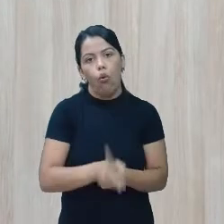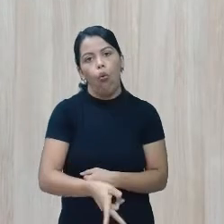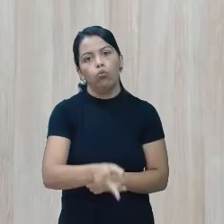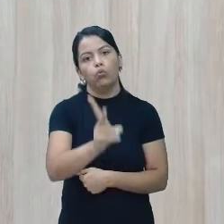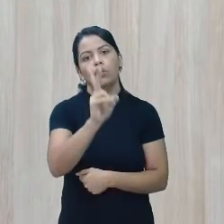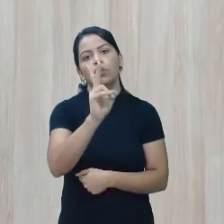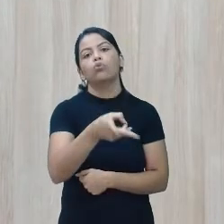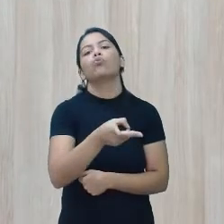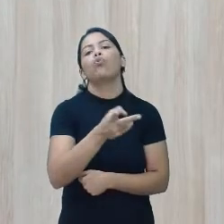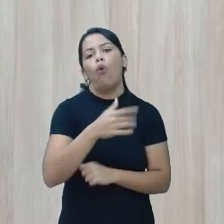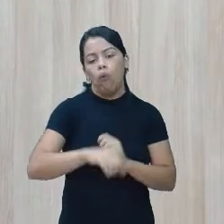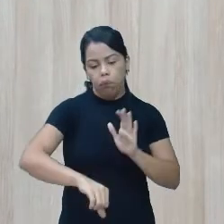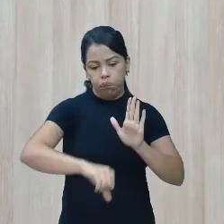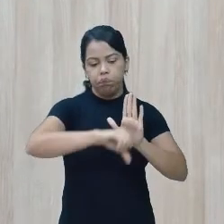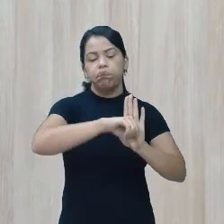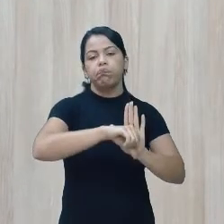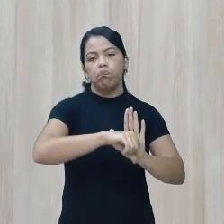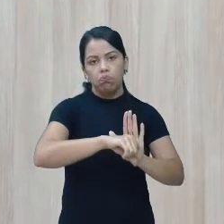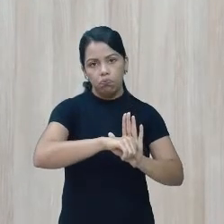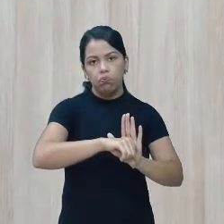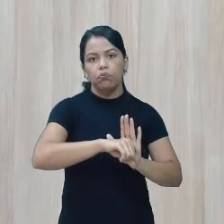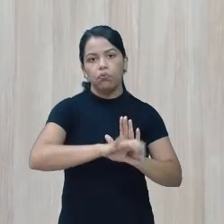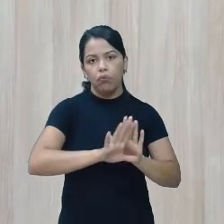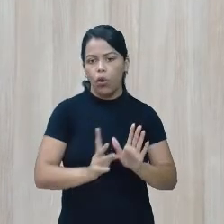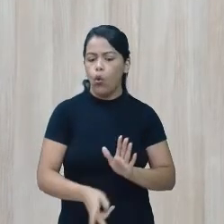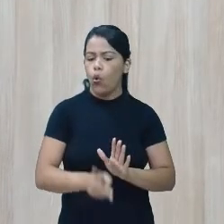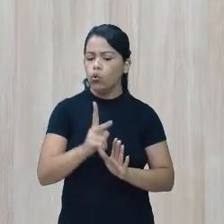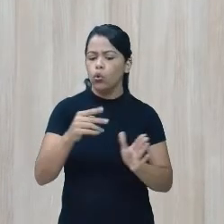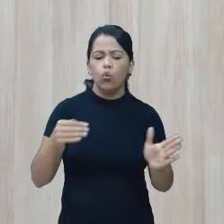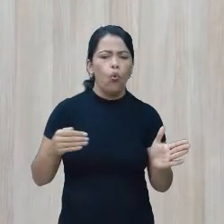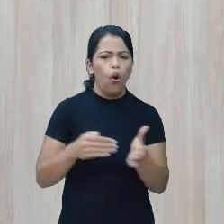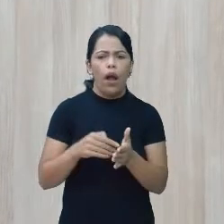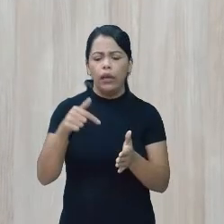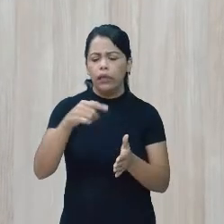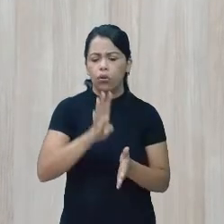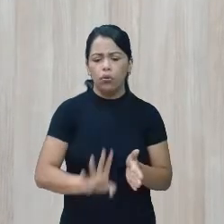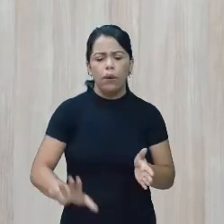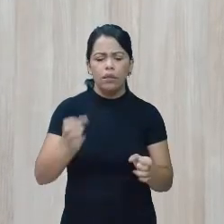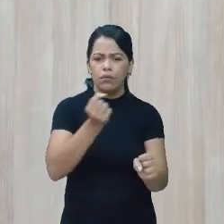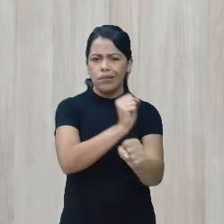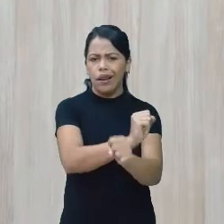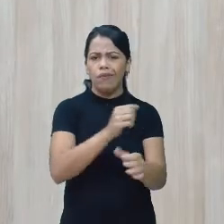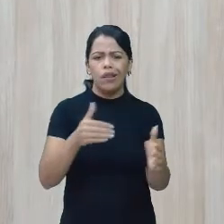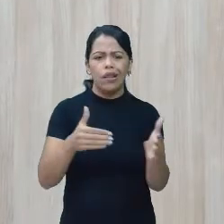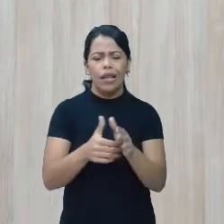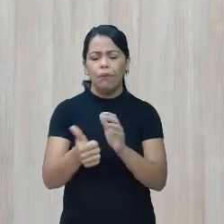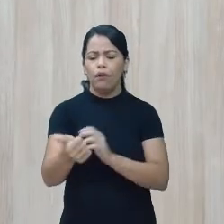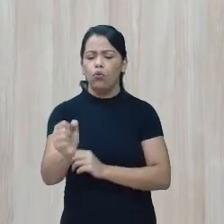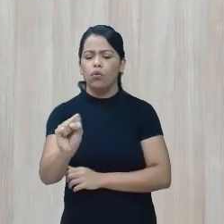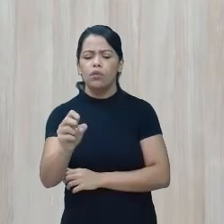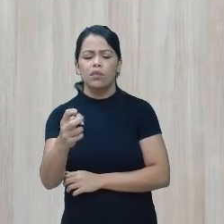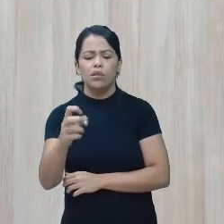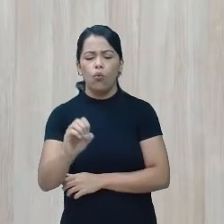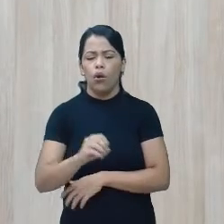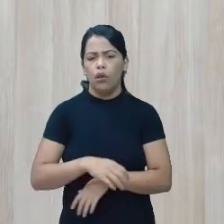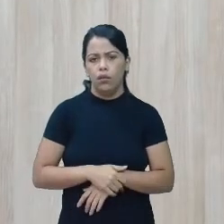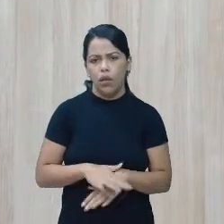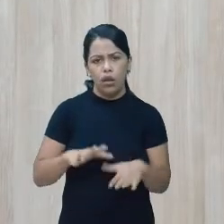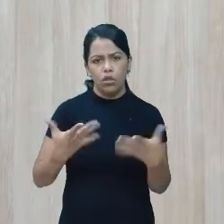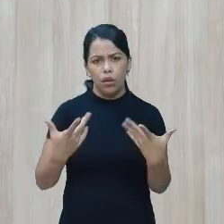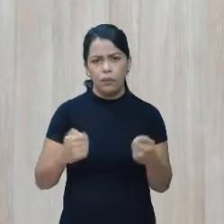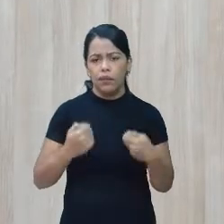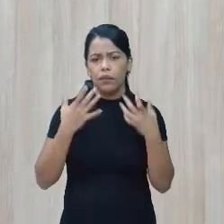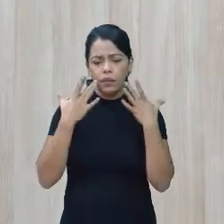escravizadas. Enfim, então esse tráfico ilegal ele prosperou no Brasil até 1850. O que é interessante, inclusive, a gente destacar o seguinte: olha,